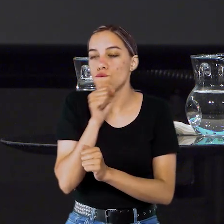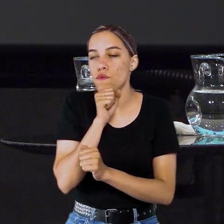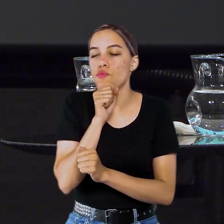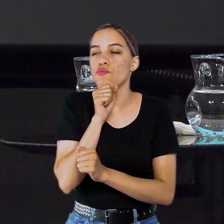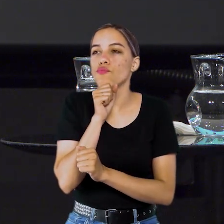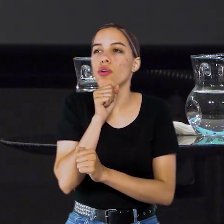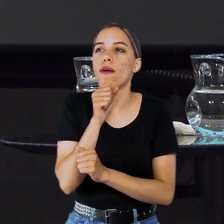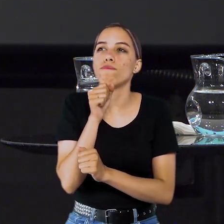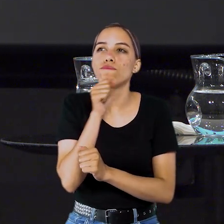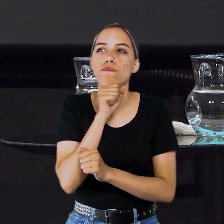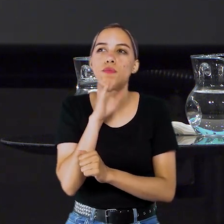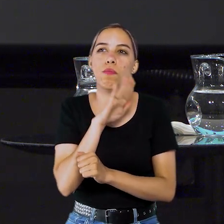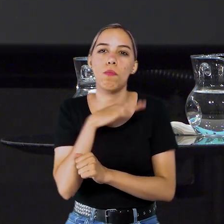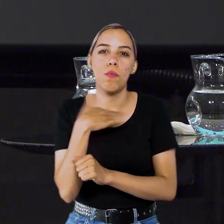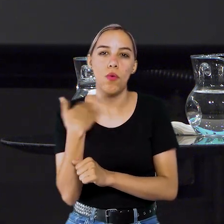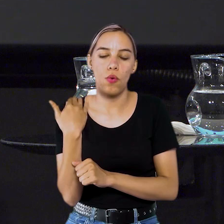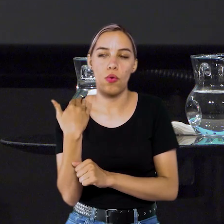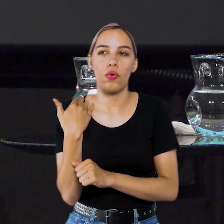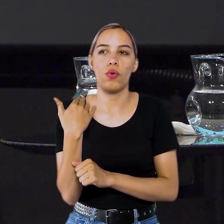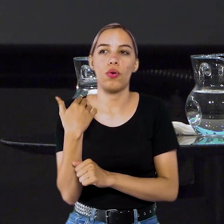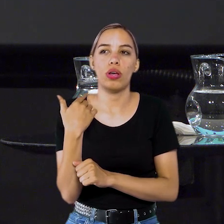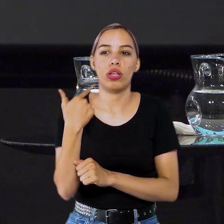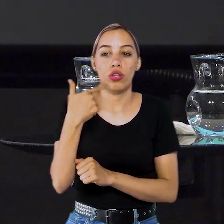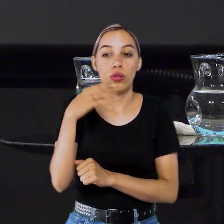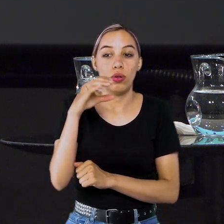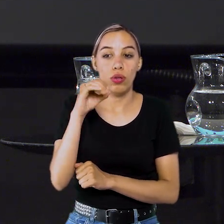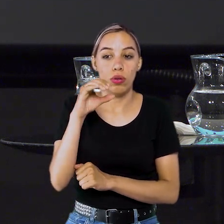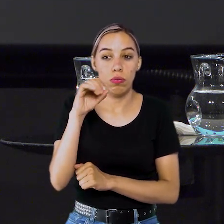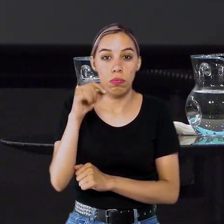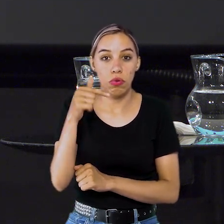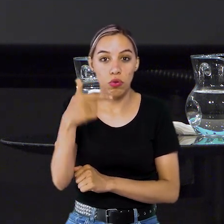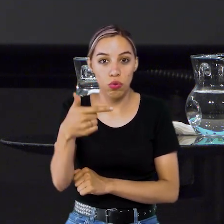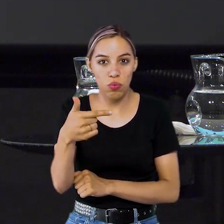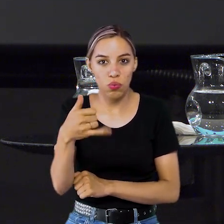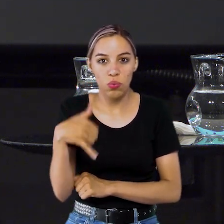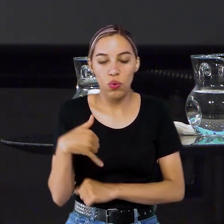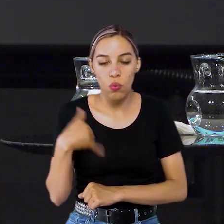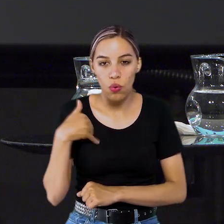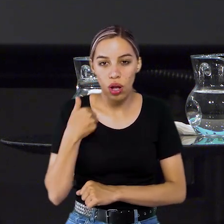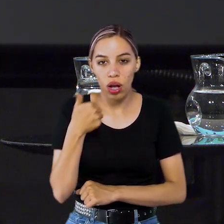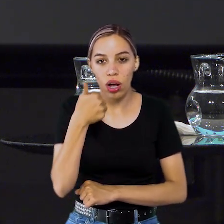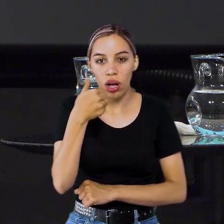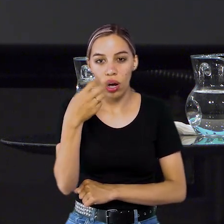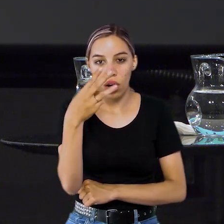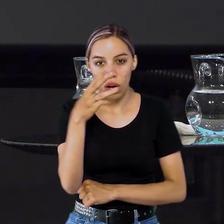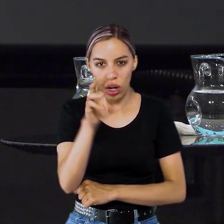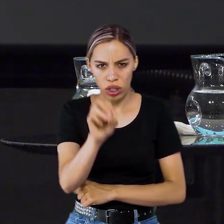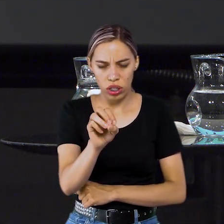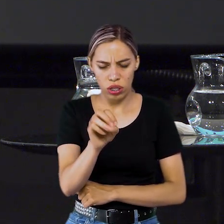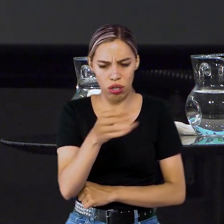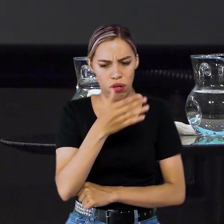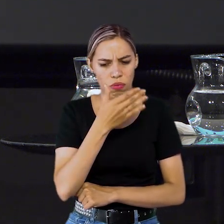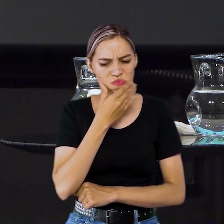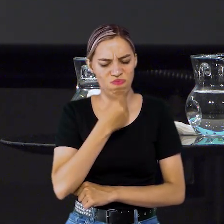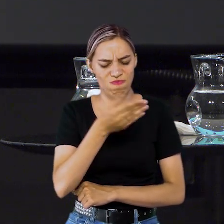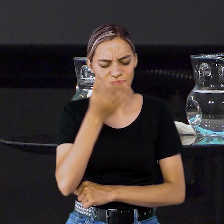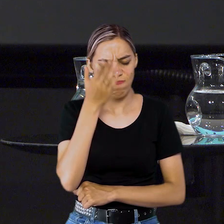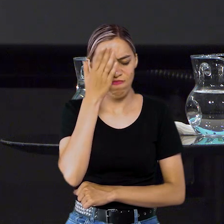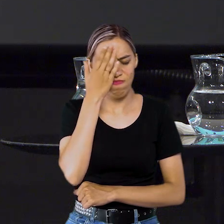faleceu em 2002, com 130 anos, e lúcido, né? E trazendo tudo essa...